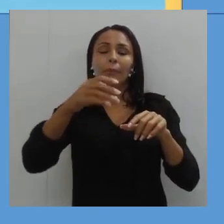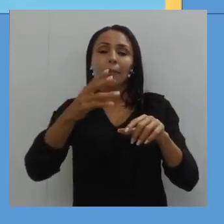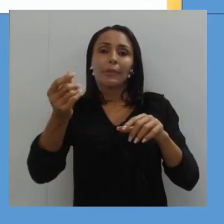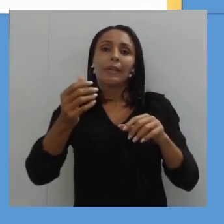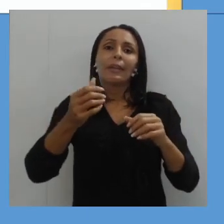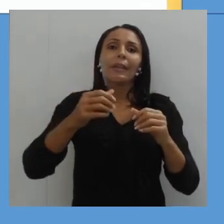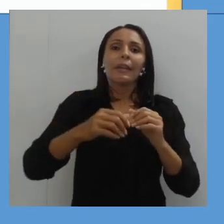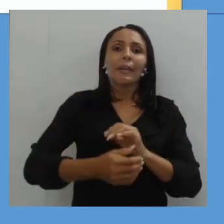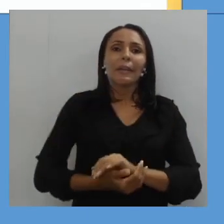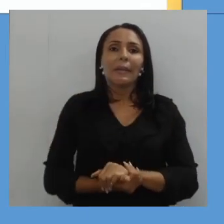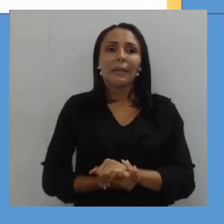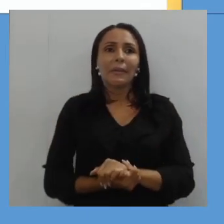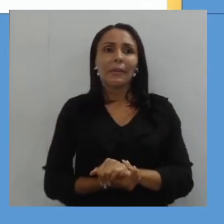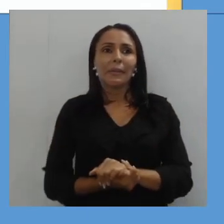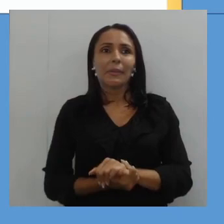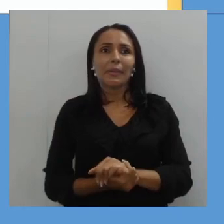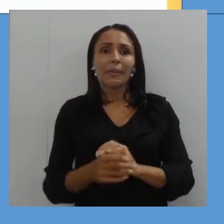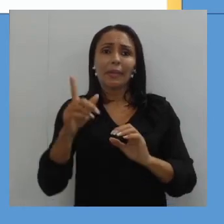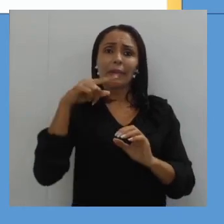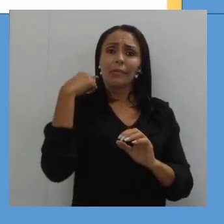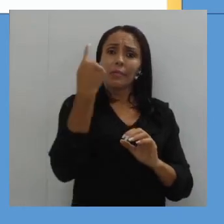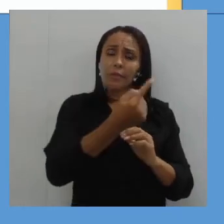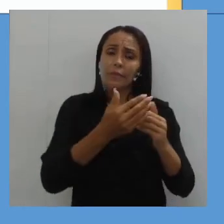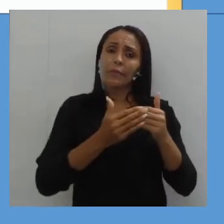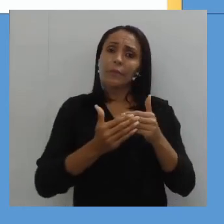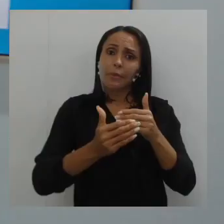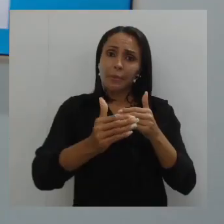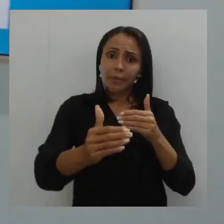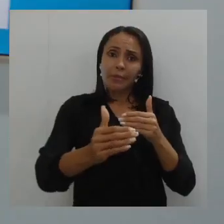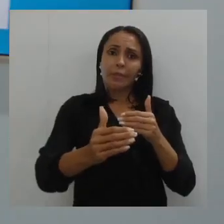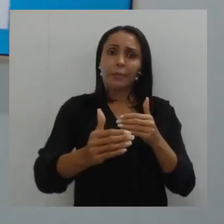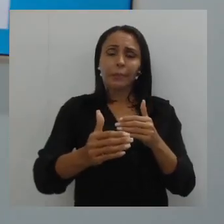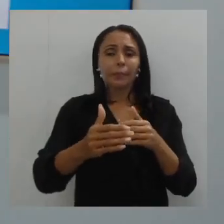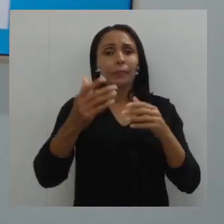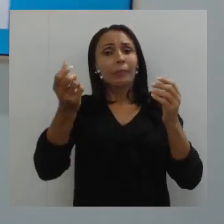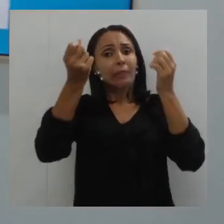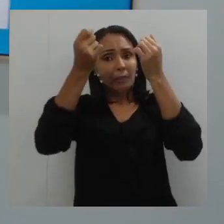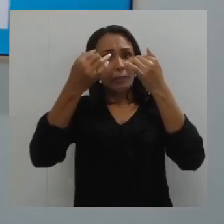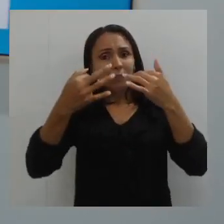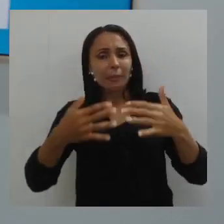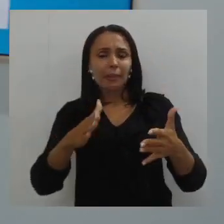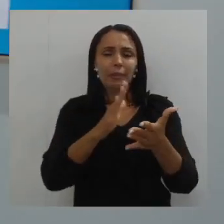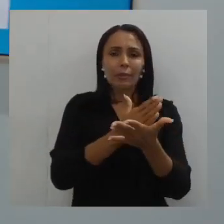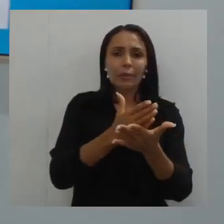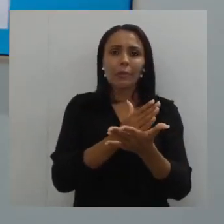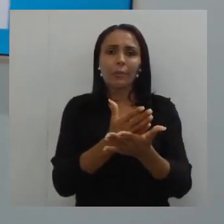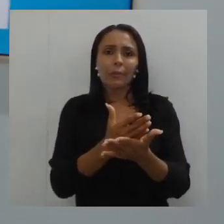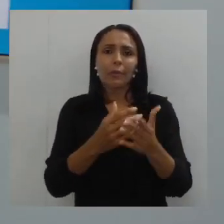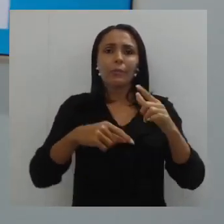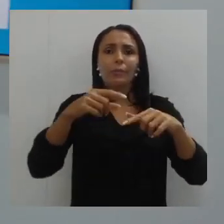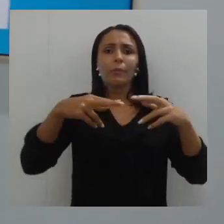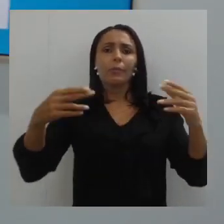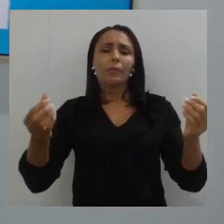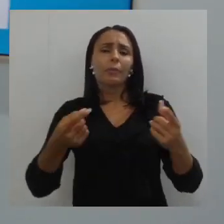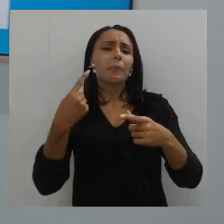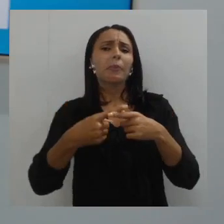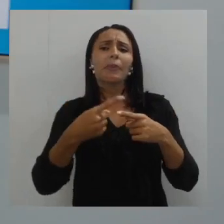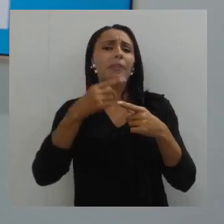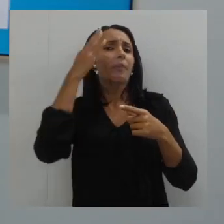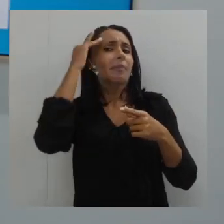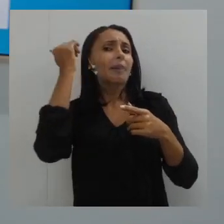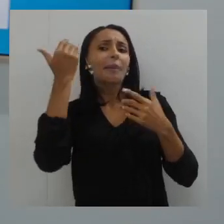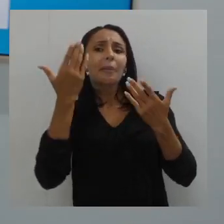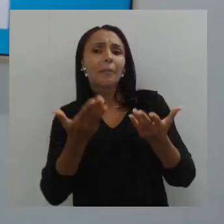ordenados. A gente vai começar colocando algumas coisas sobre por que nós sabemos disso. Então